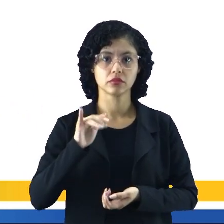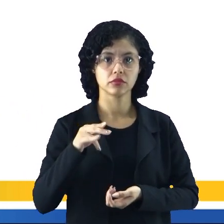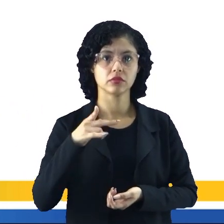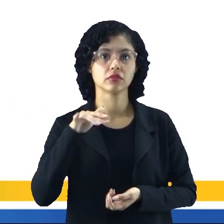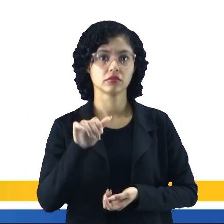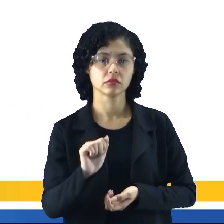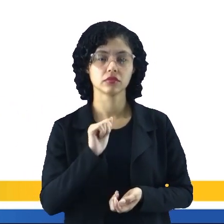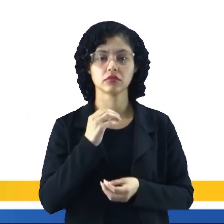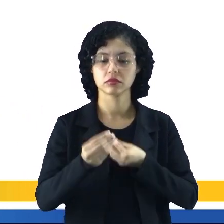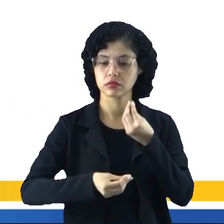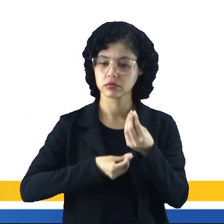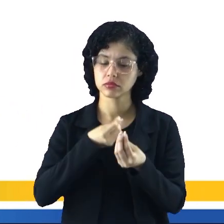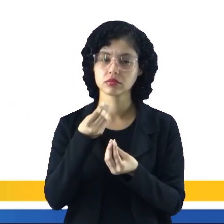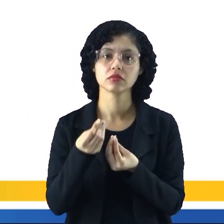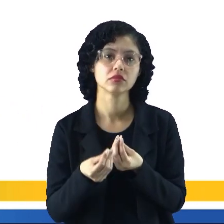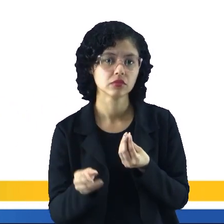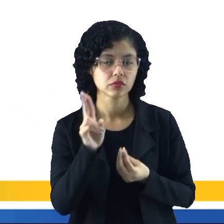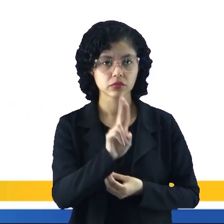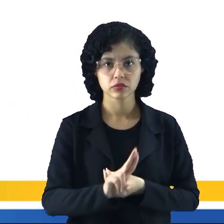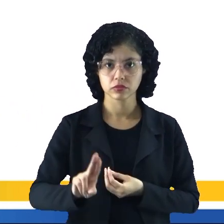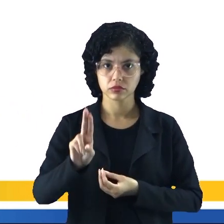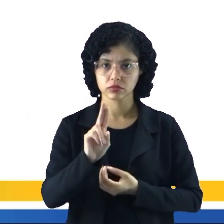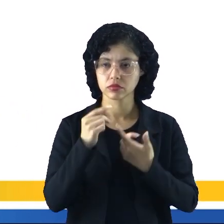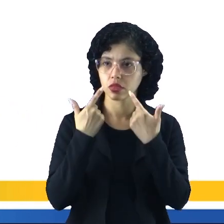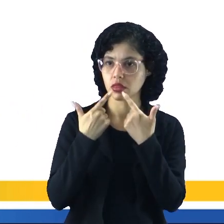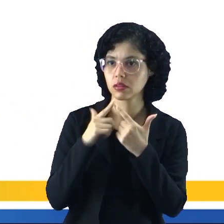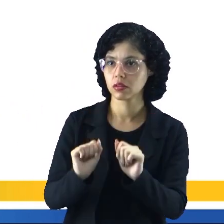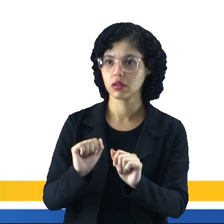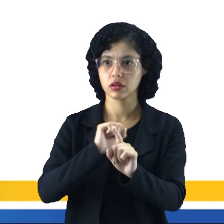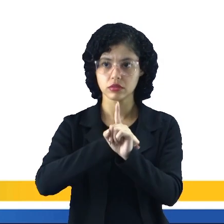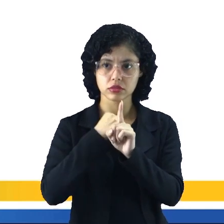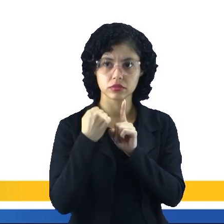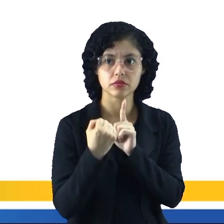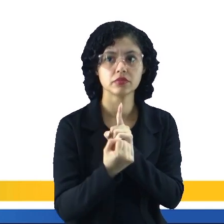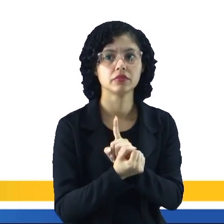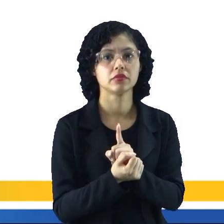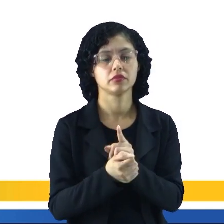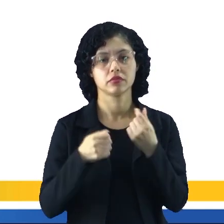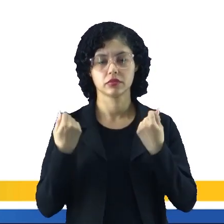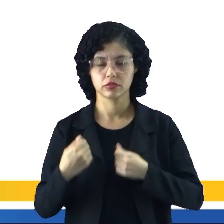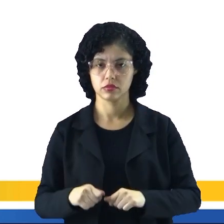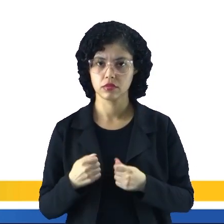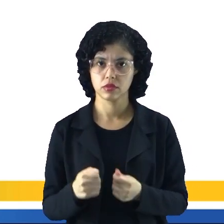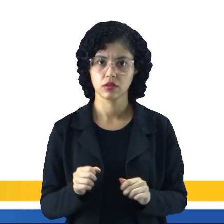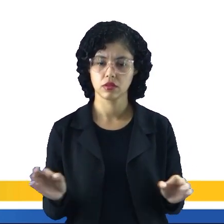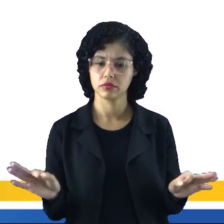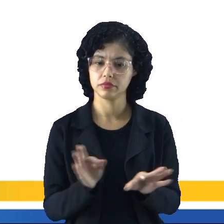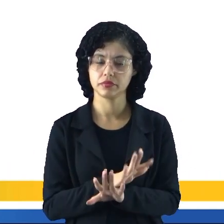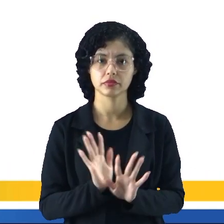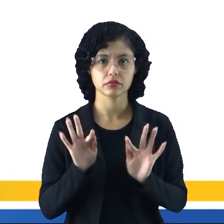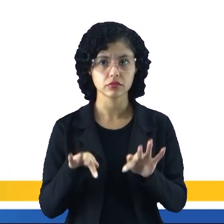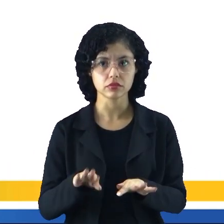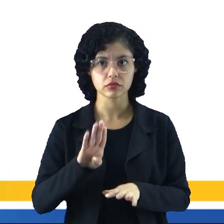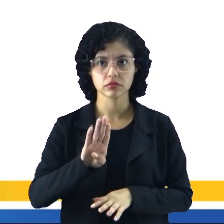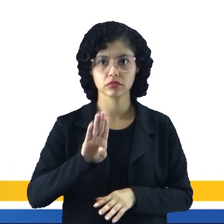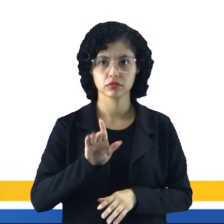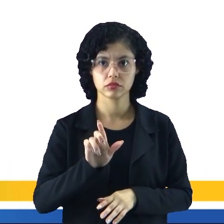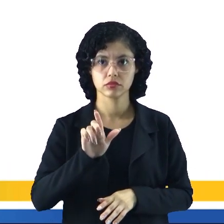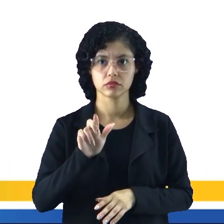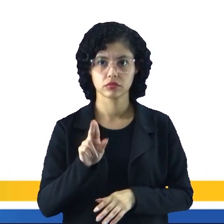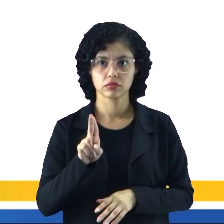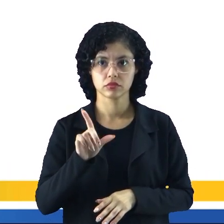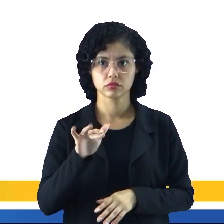como utiliza a linguagem para conscientizar a sociedade da necessidade de se acabar com o bullying